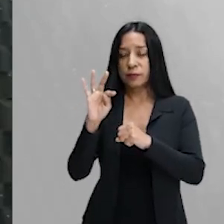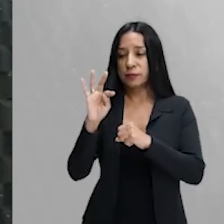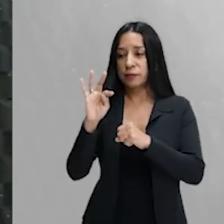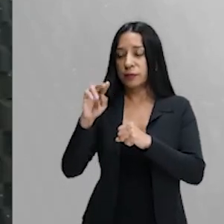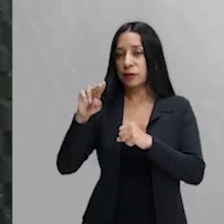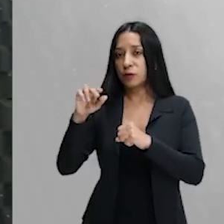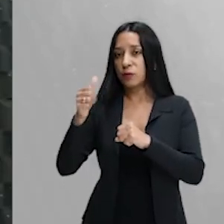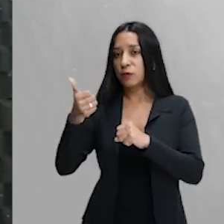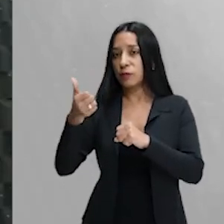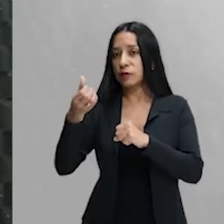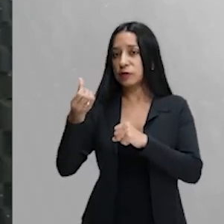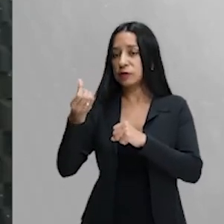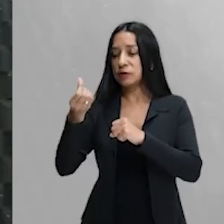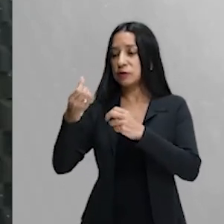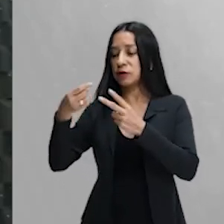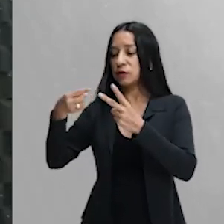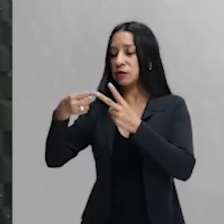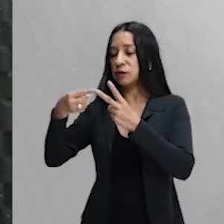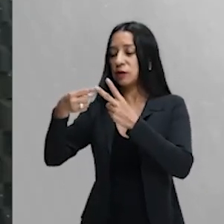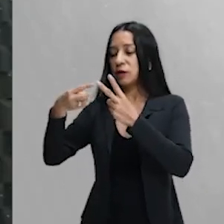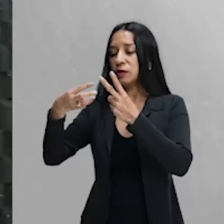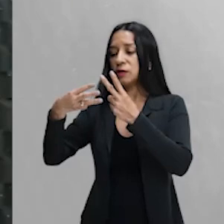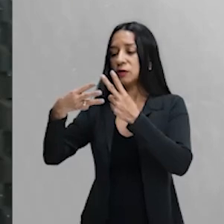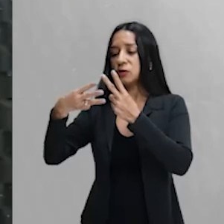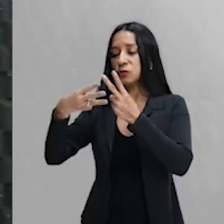a 16 raiz de 3